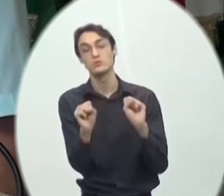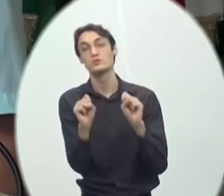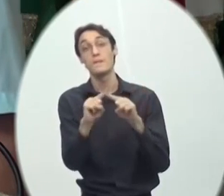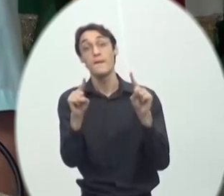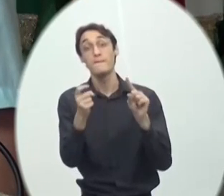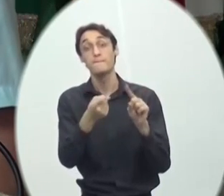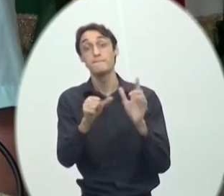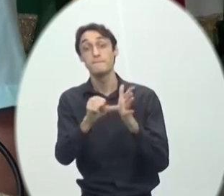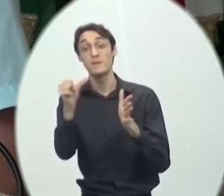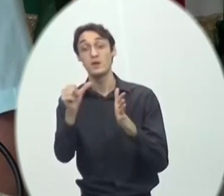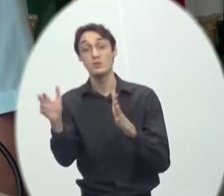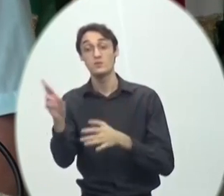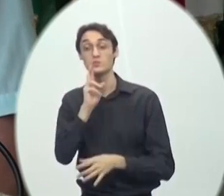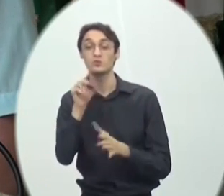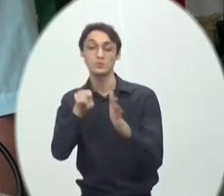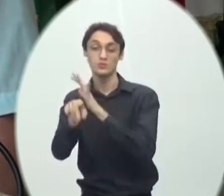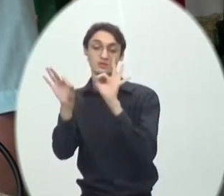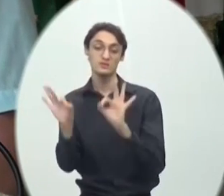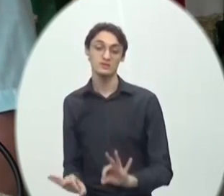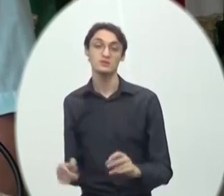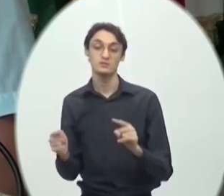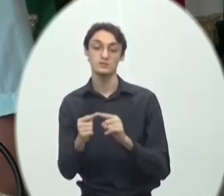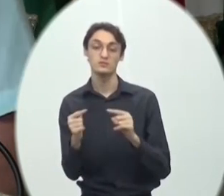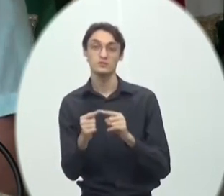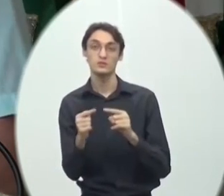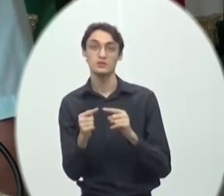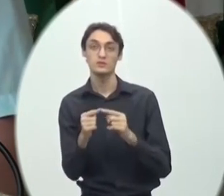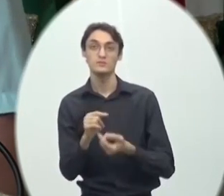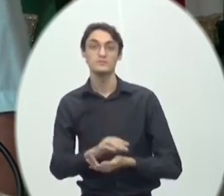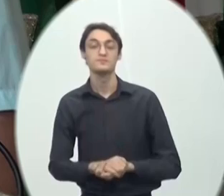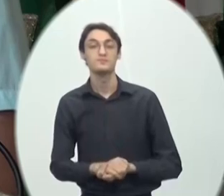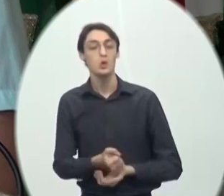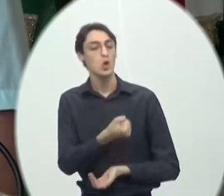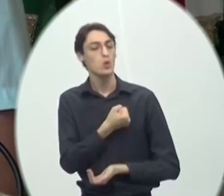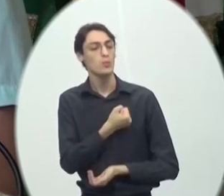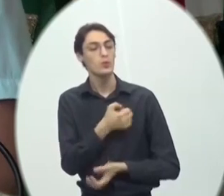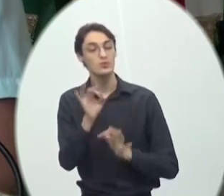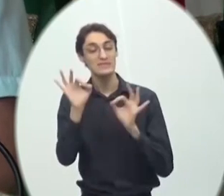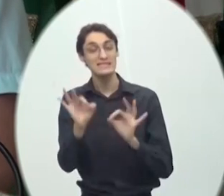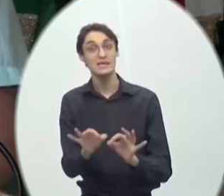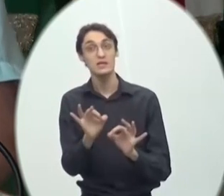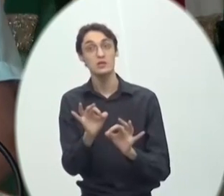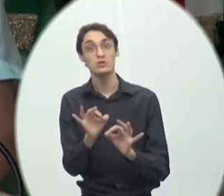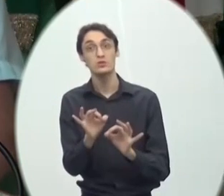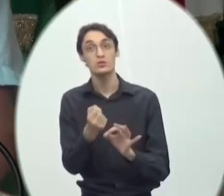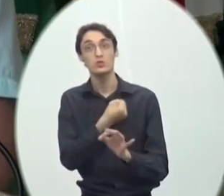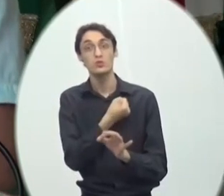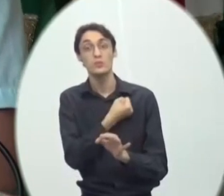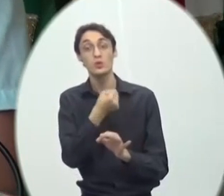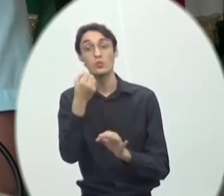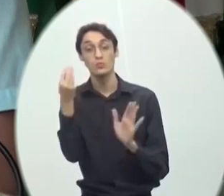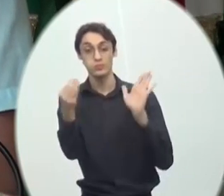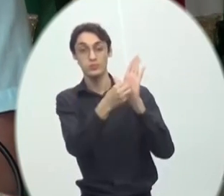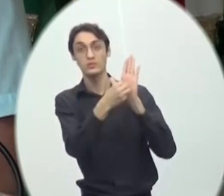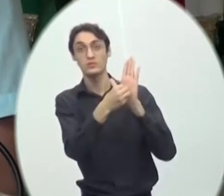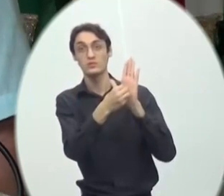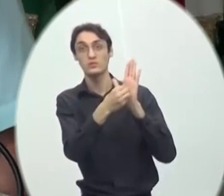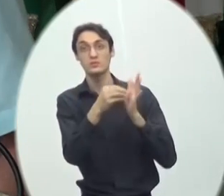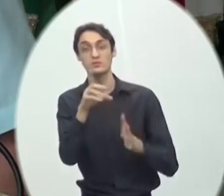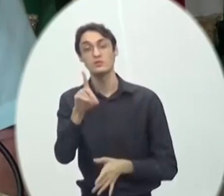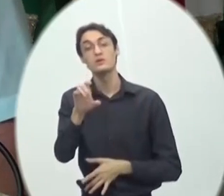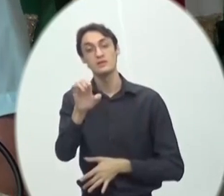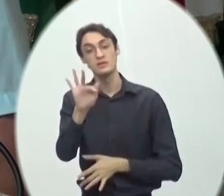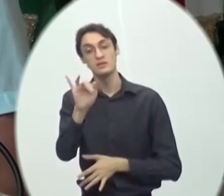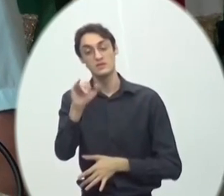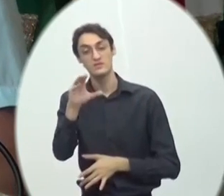primeiro responda a pergunta. Qual o valor nominal? É valor, tem que dar um valor. Do déficit